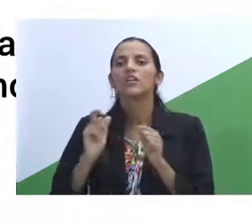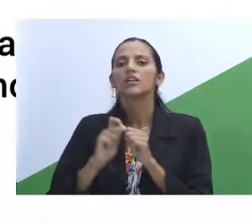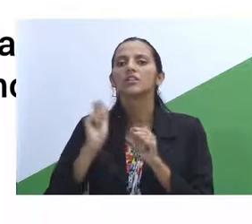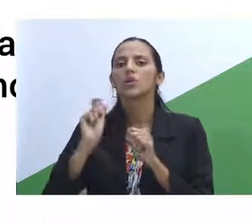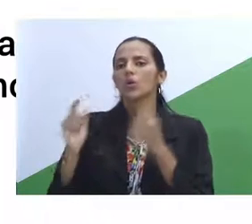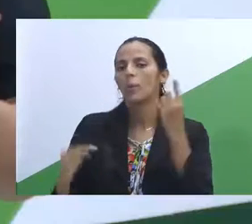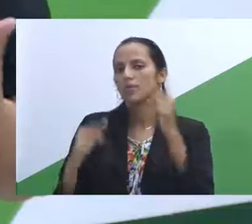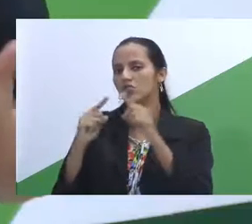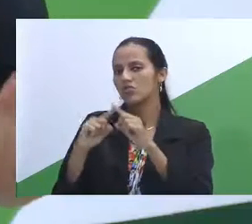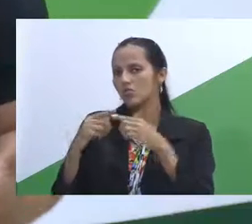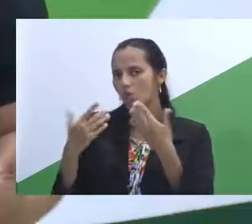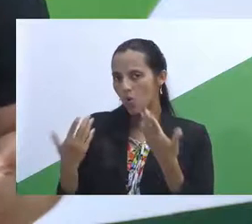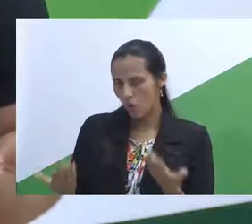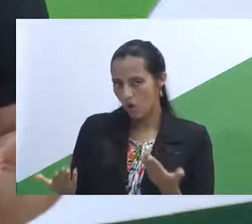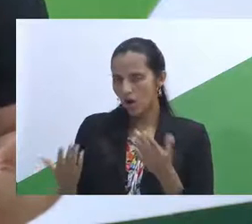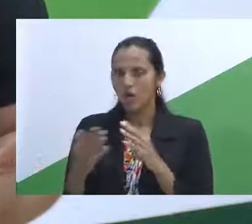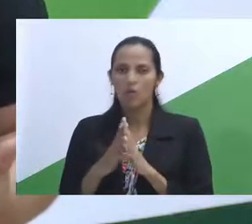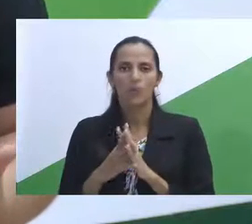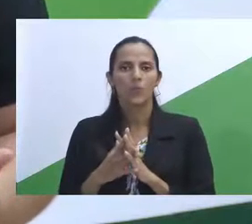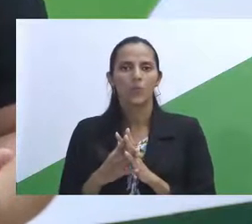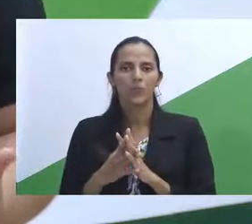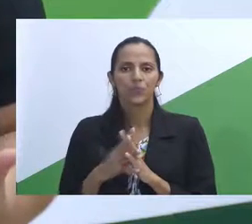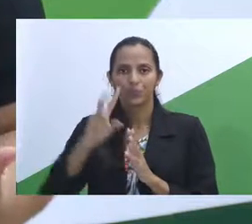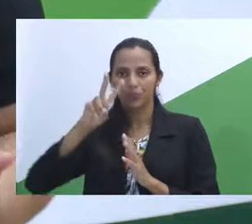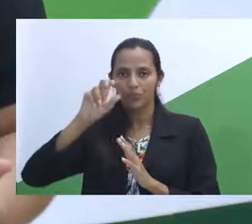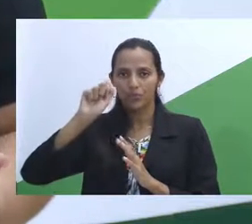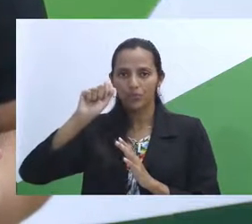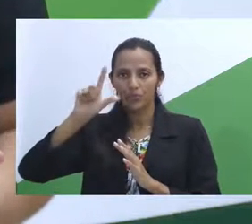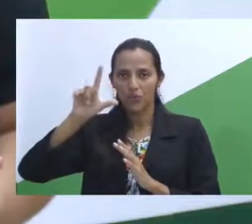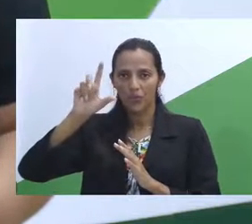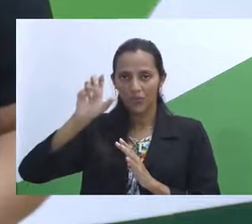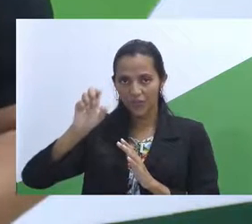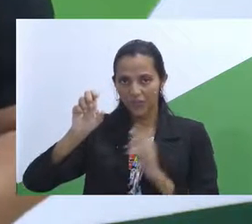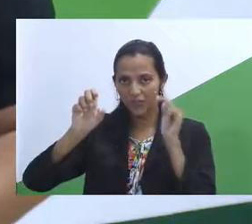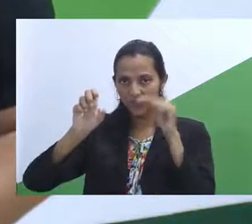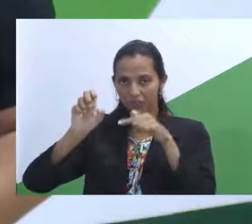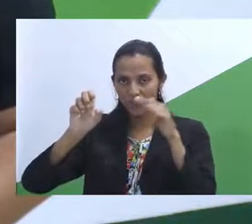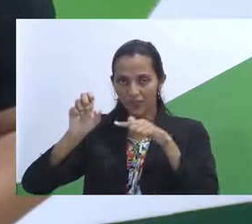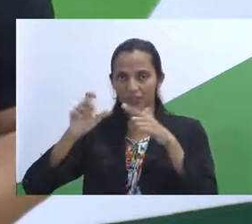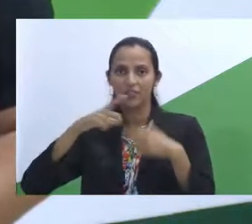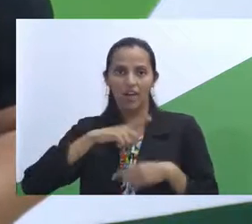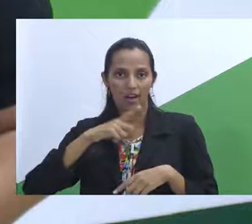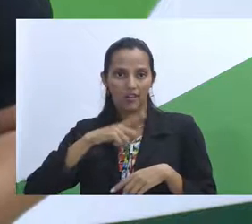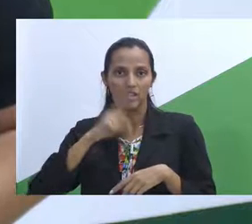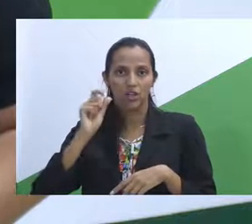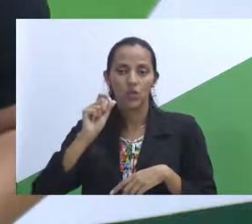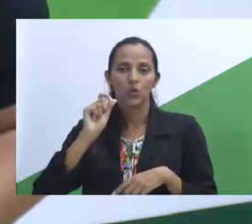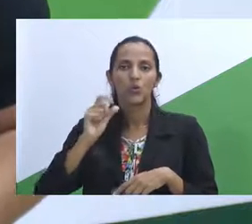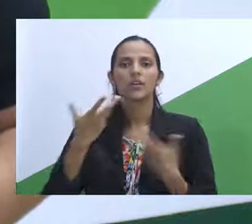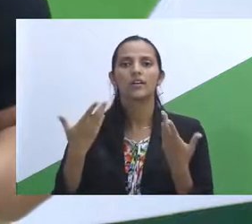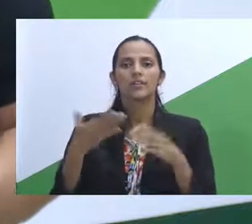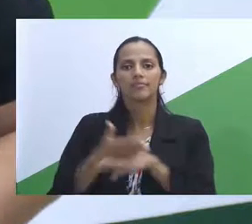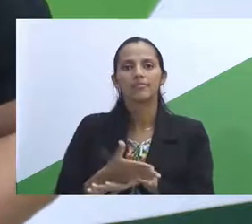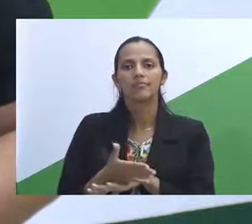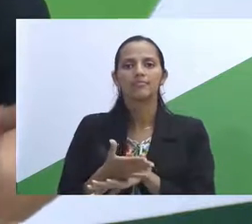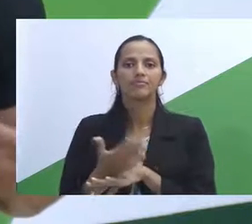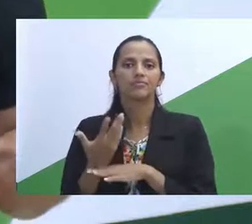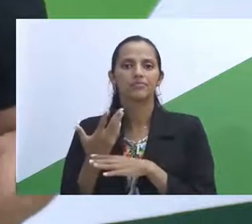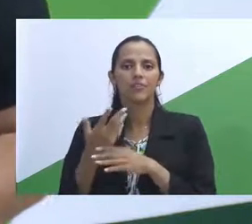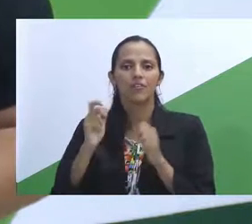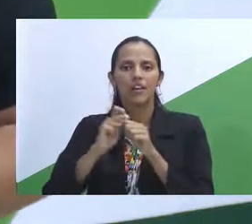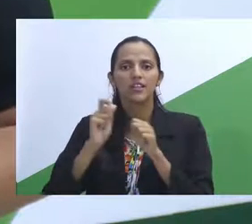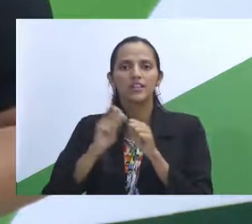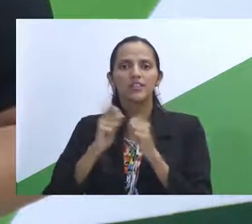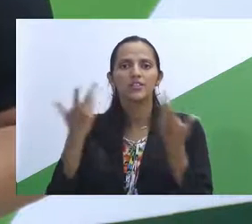a gente vai ver, então, através, né? Dessa companhia também, lá um dos setores que ele vai elencar. A vai, então, fazer com que a